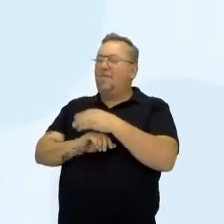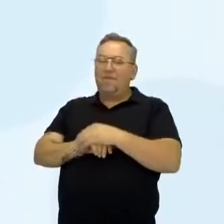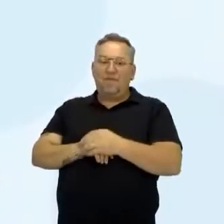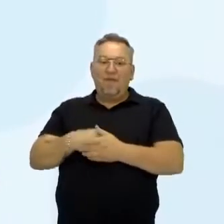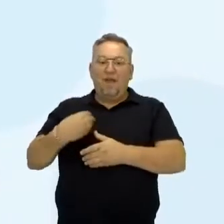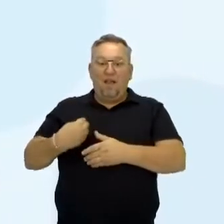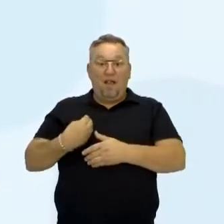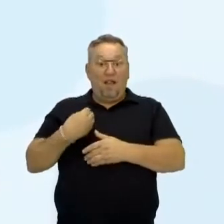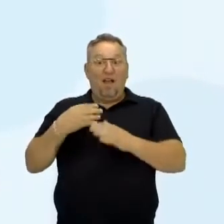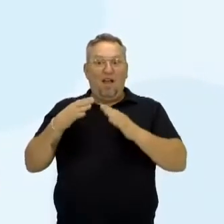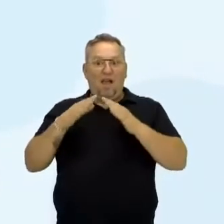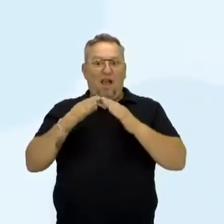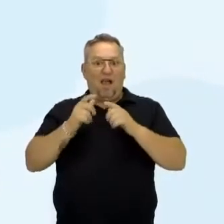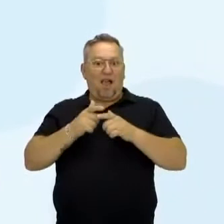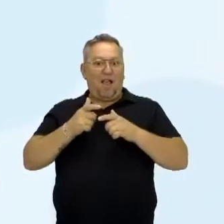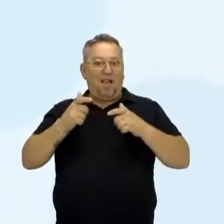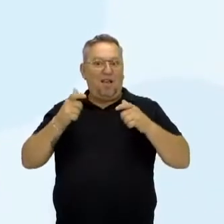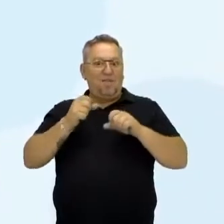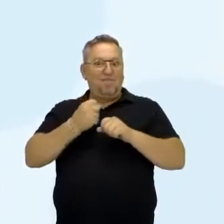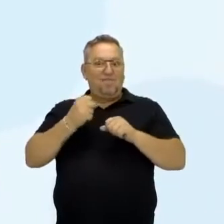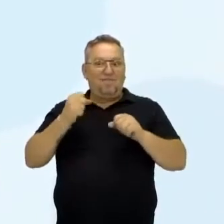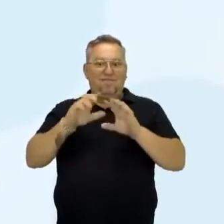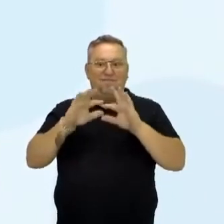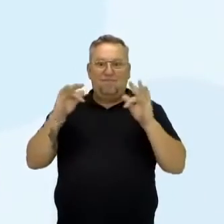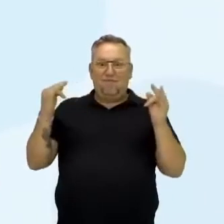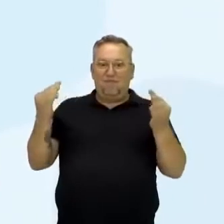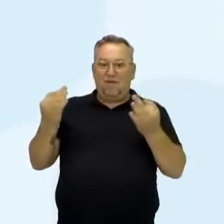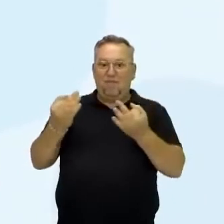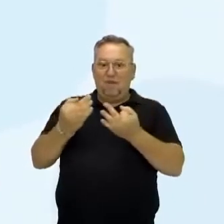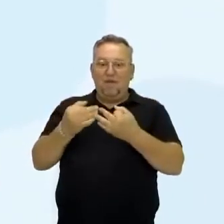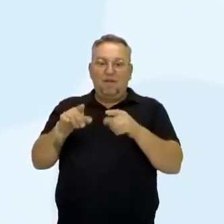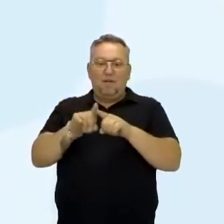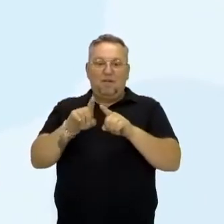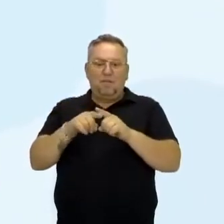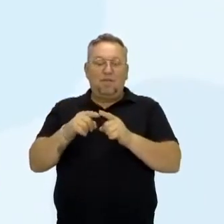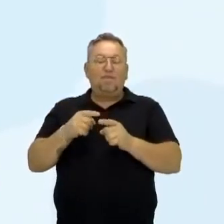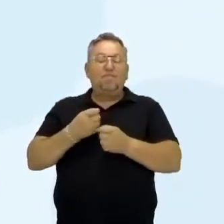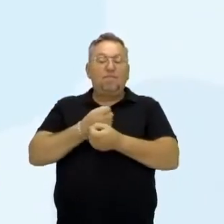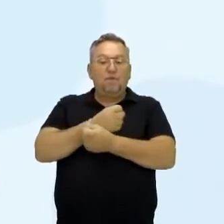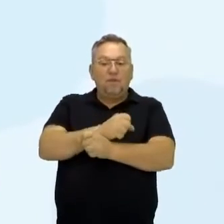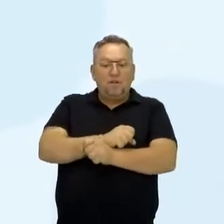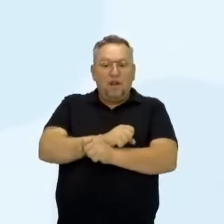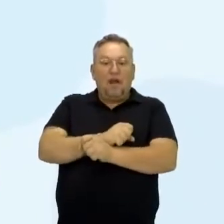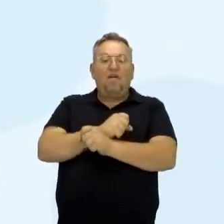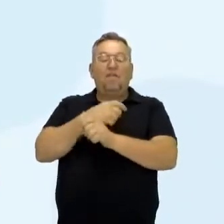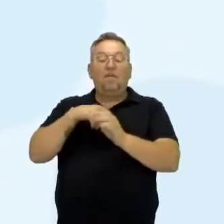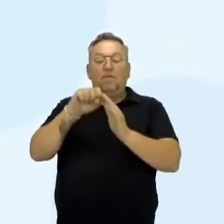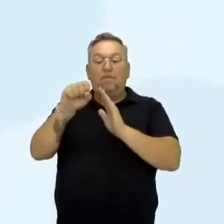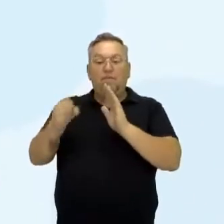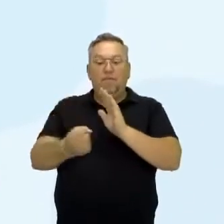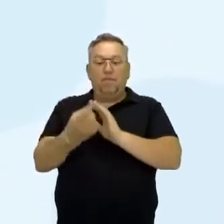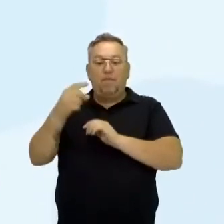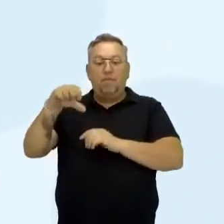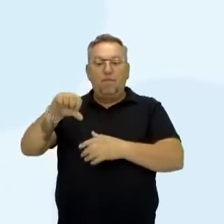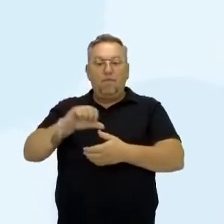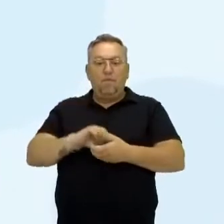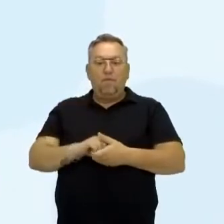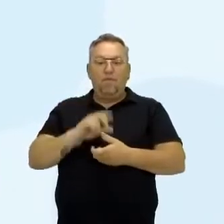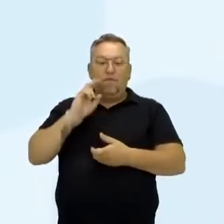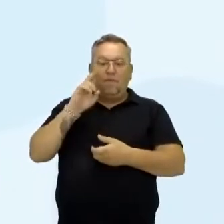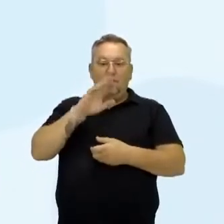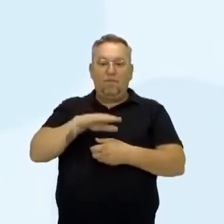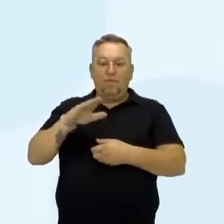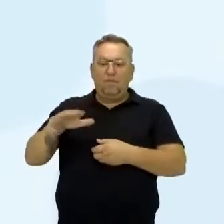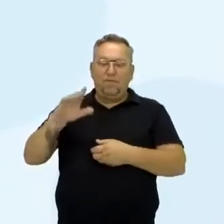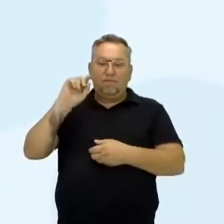casa grande, então vocês têm uma imagem de uma família e suas escravizadas domésticas no Brasil, século XIX. Então vocês estão vendo as